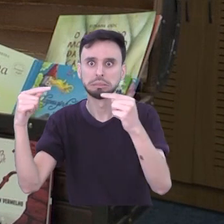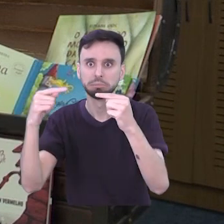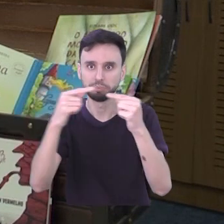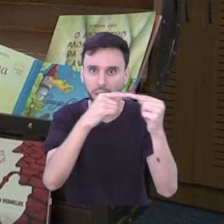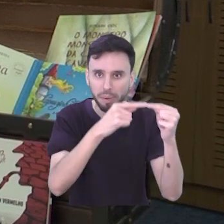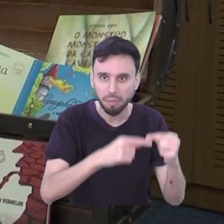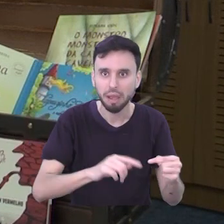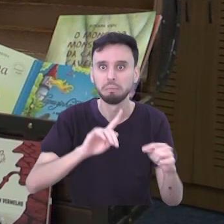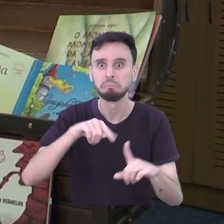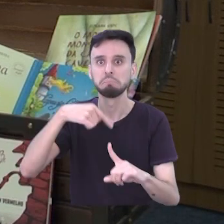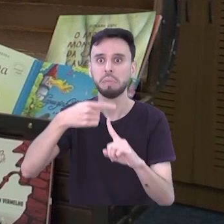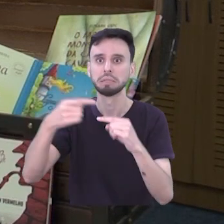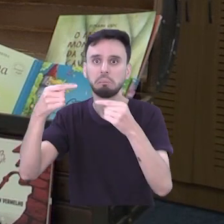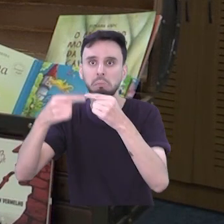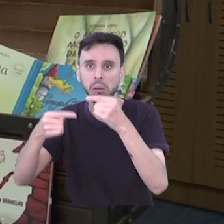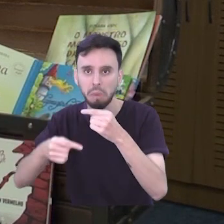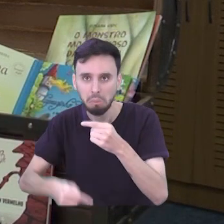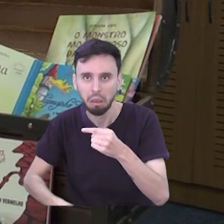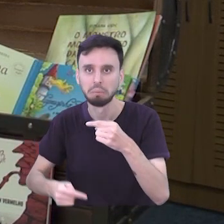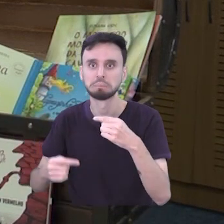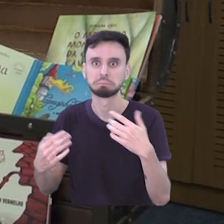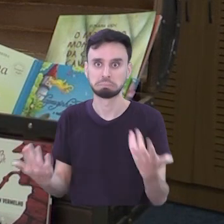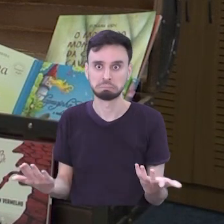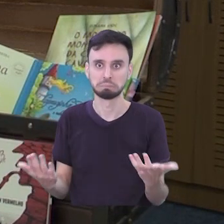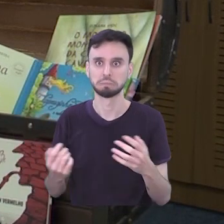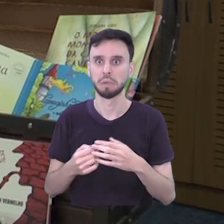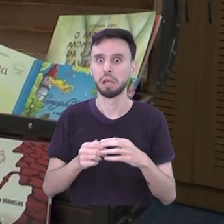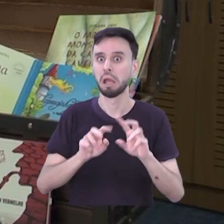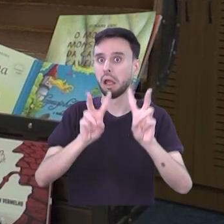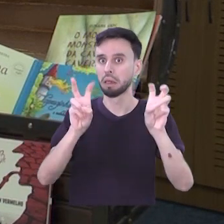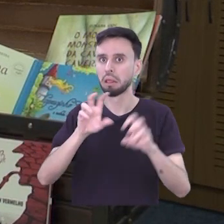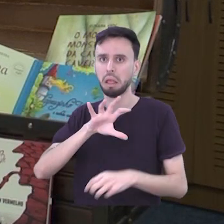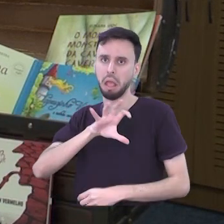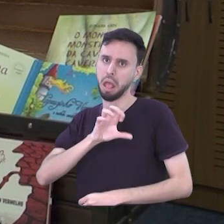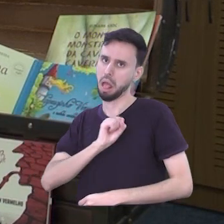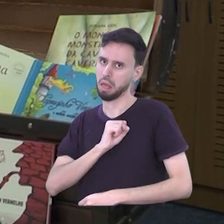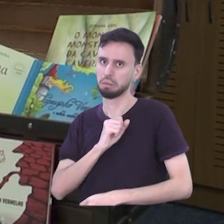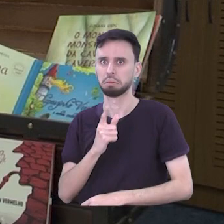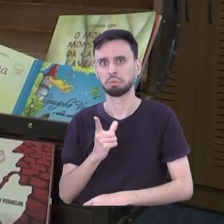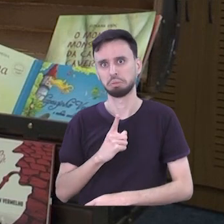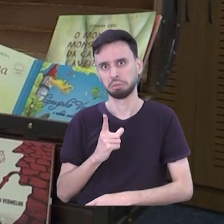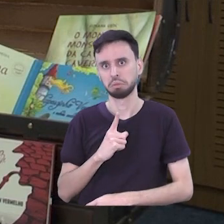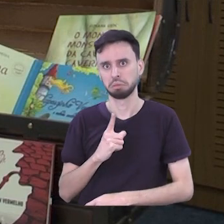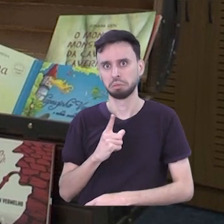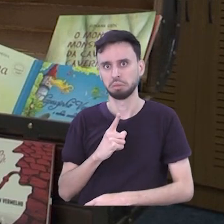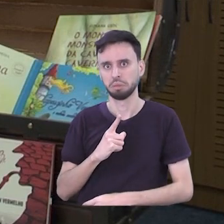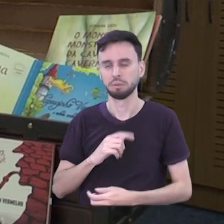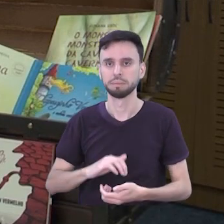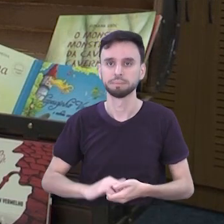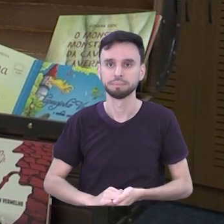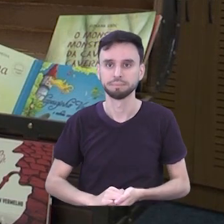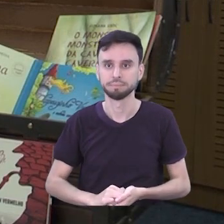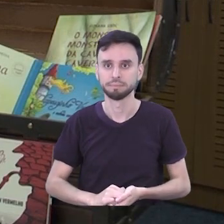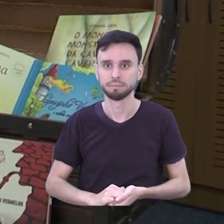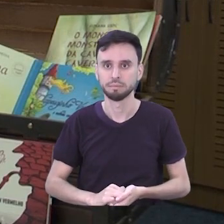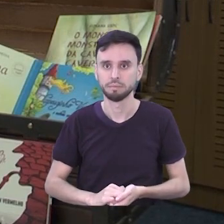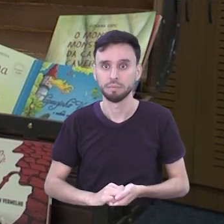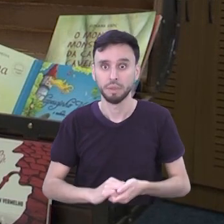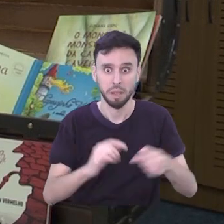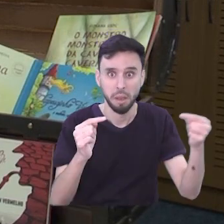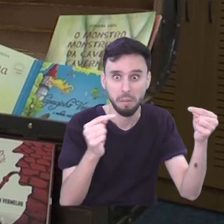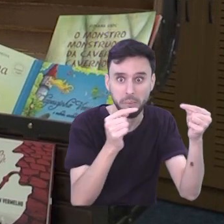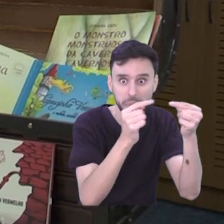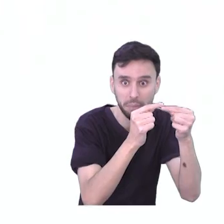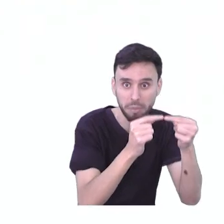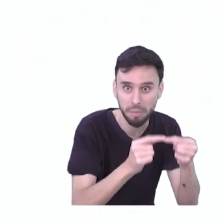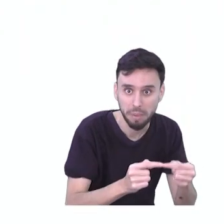vai falar um pouquinho mais sobre essa questão do amor, que é o tema que a música e o conto tratam. Vamos lá? Pontos em